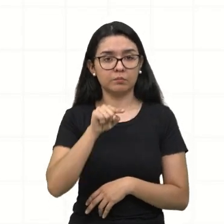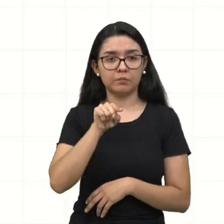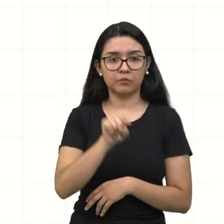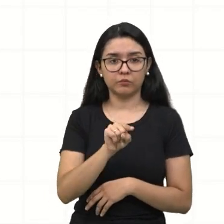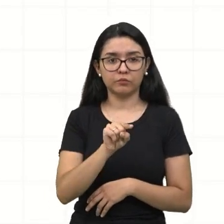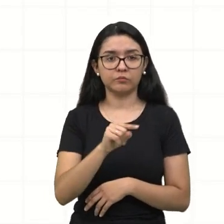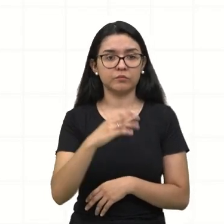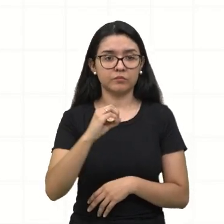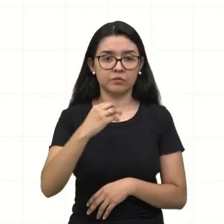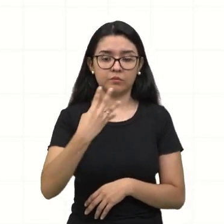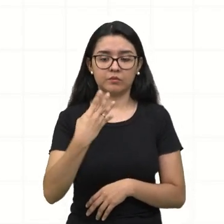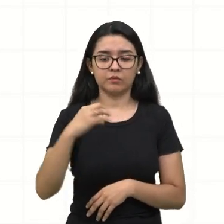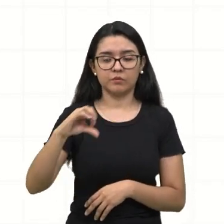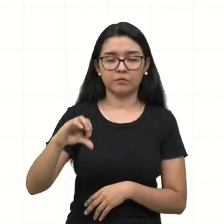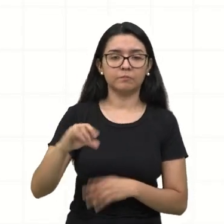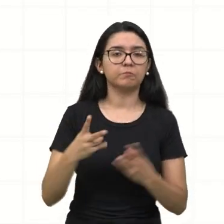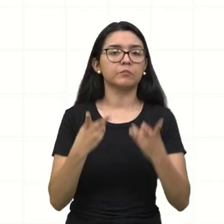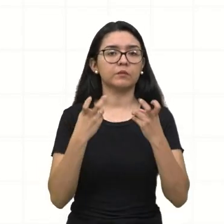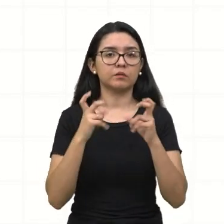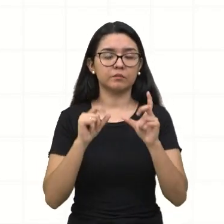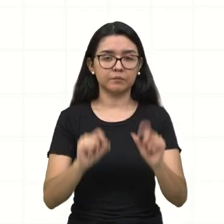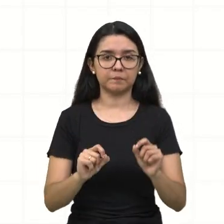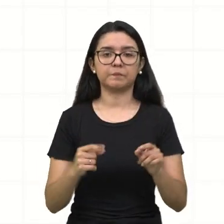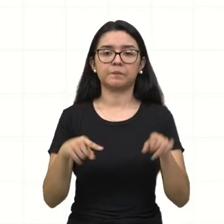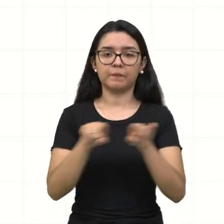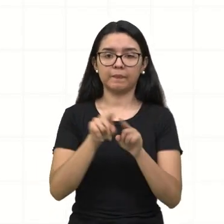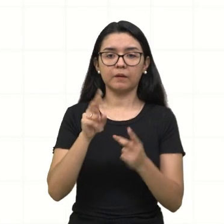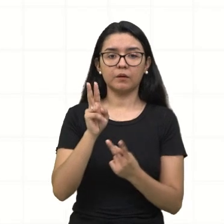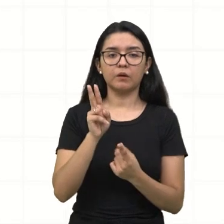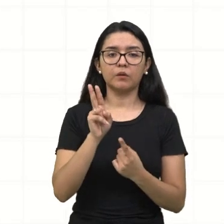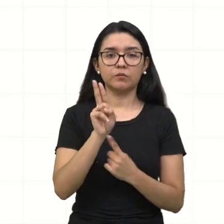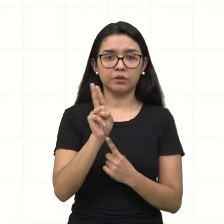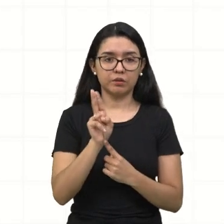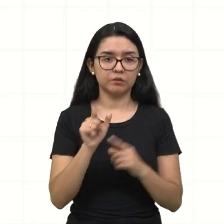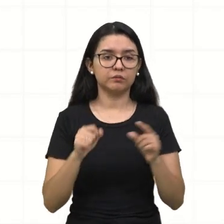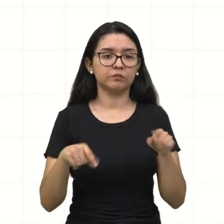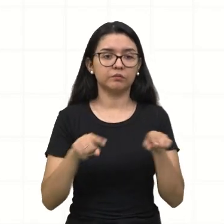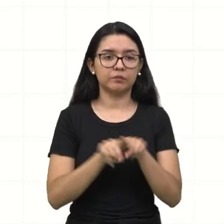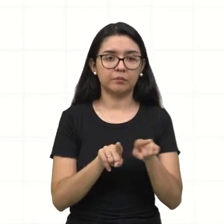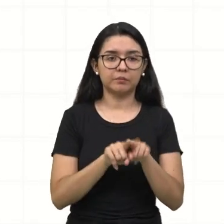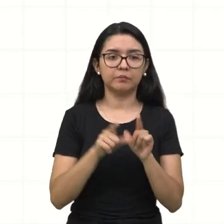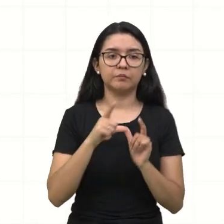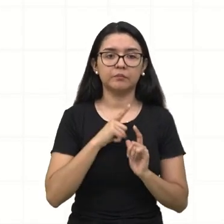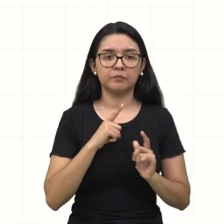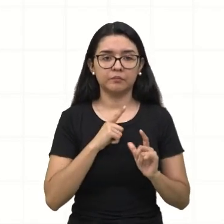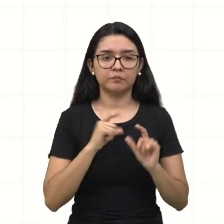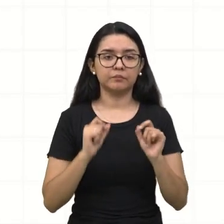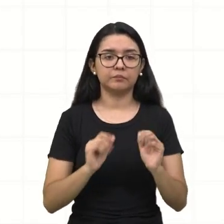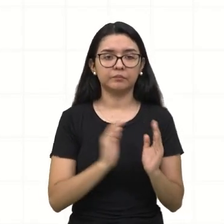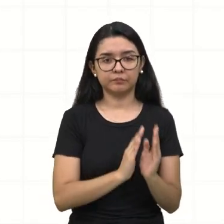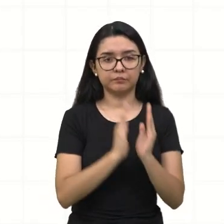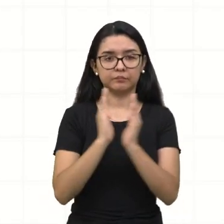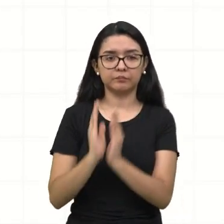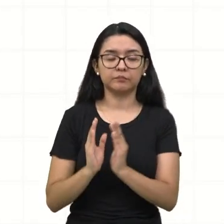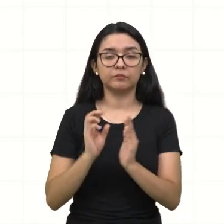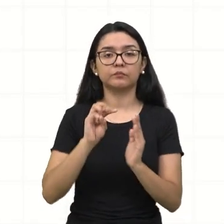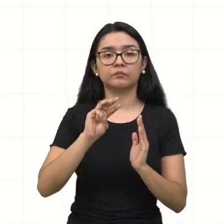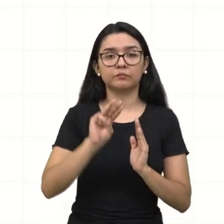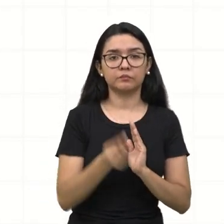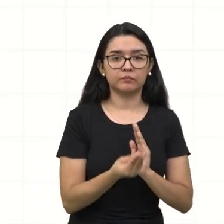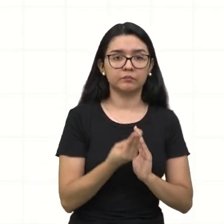nós temos aqui as unidades, né? E aqui a próxima ordem vai ser a dos